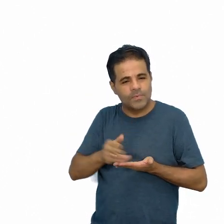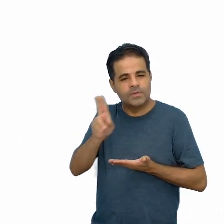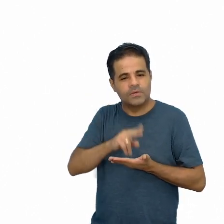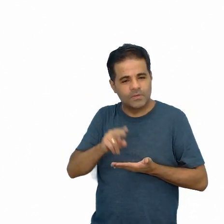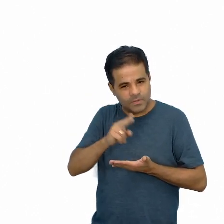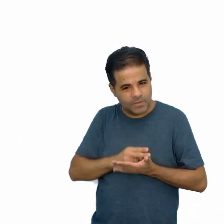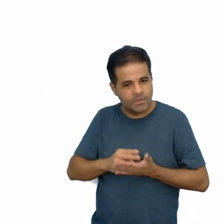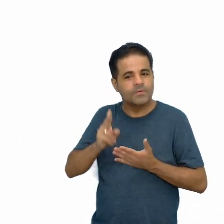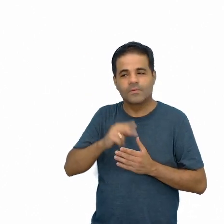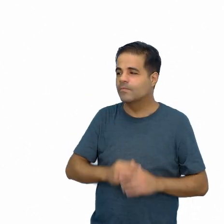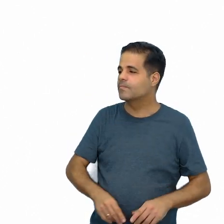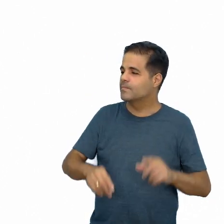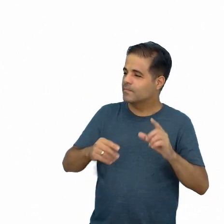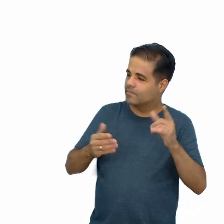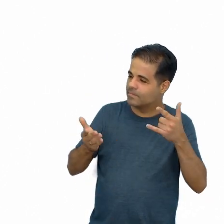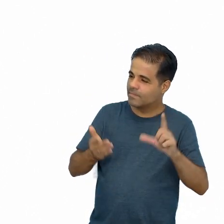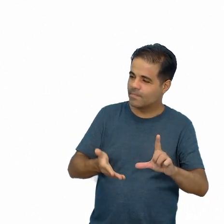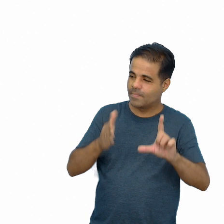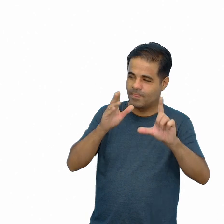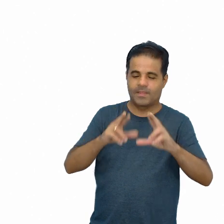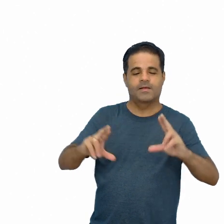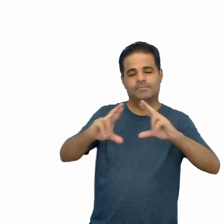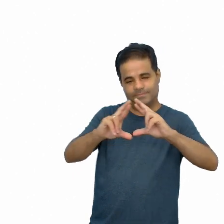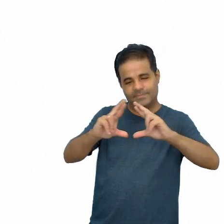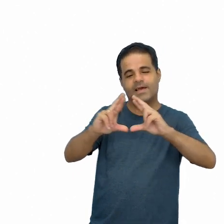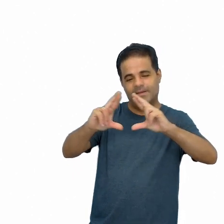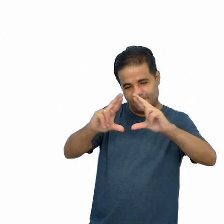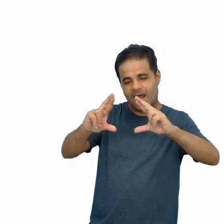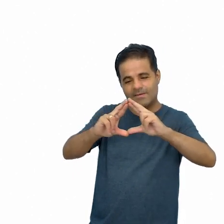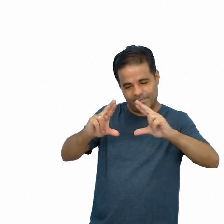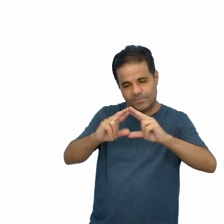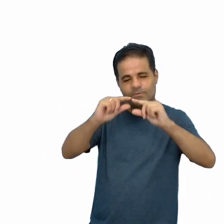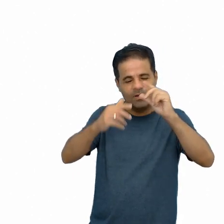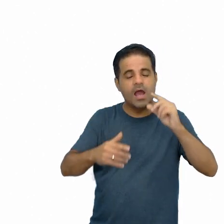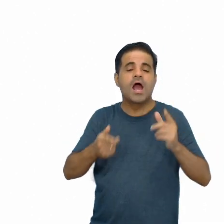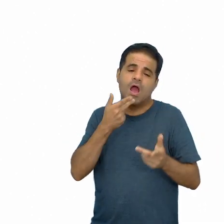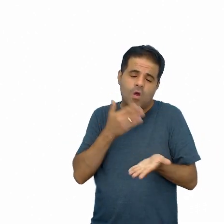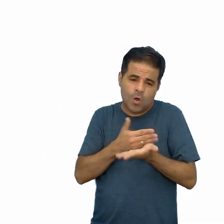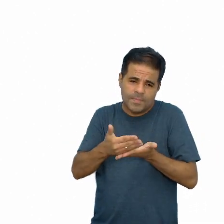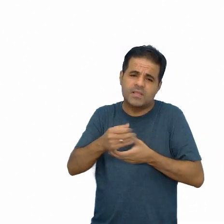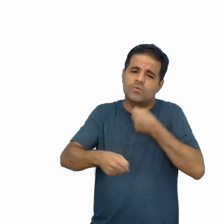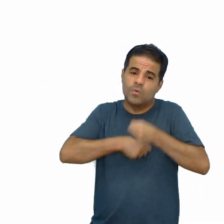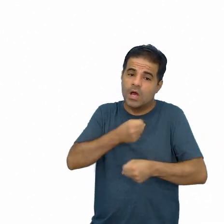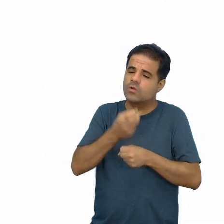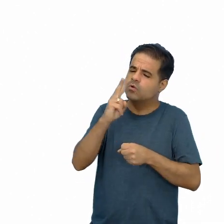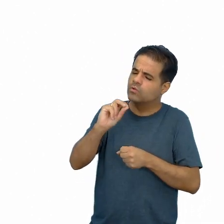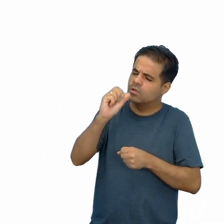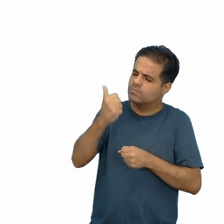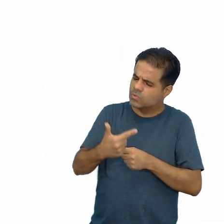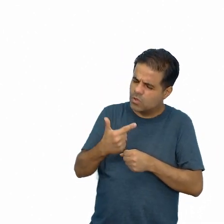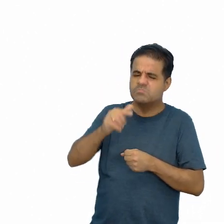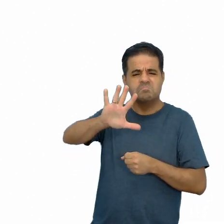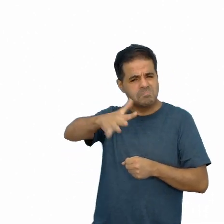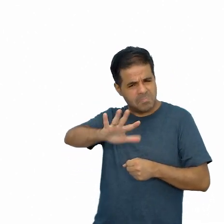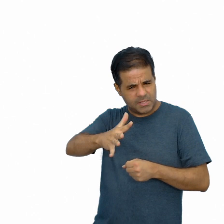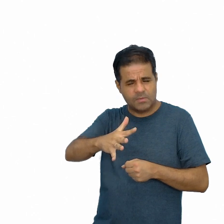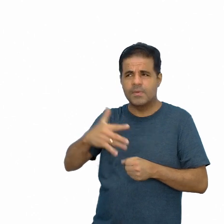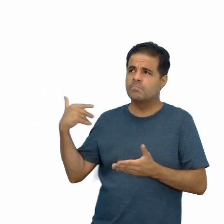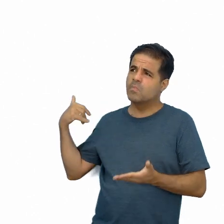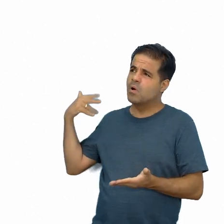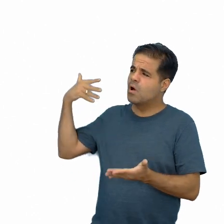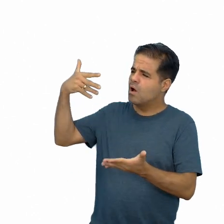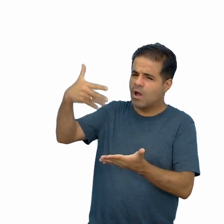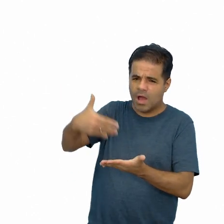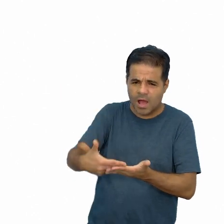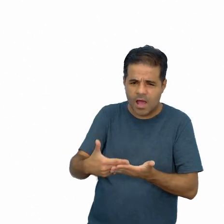o Drive do Google, né? Não existia o Google Sala de Aula ainda, lá em 2012, mais ou menos. E muitas das coisas